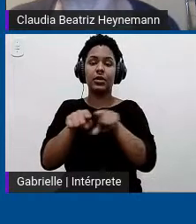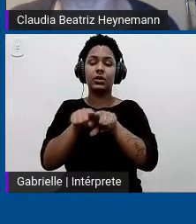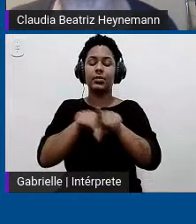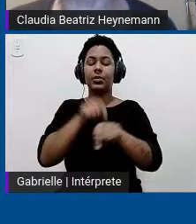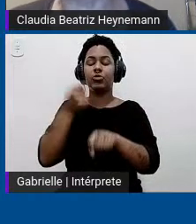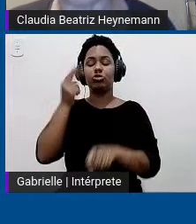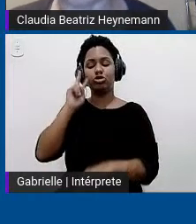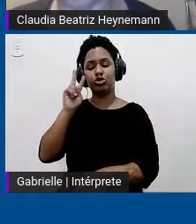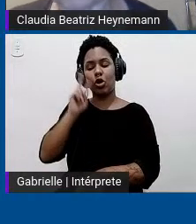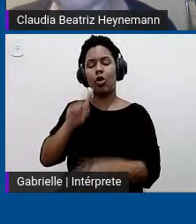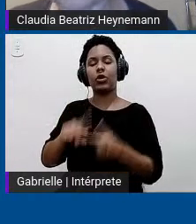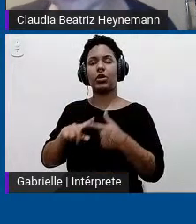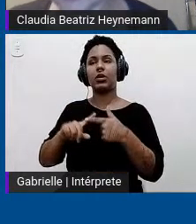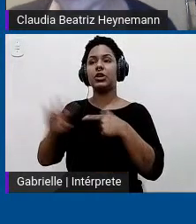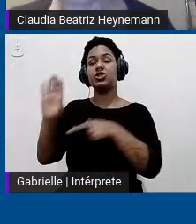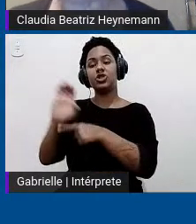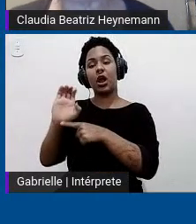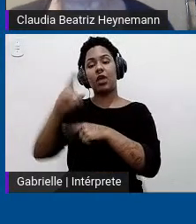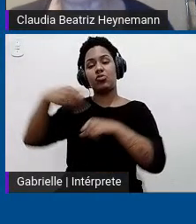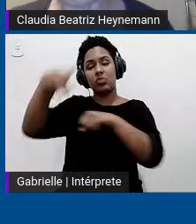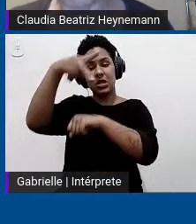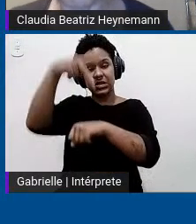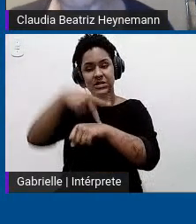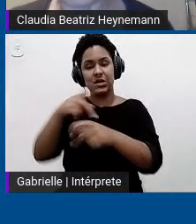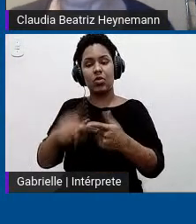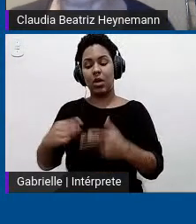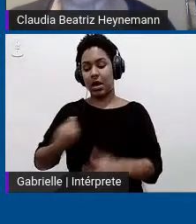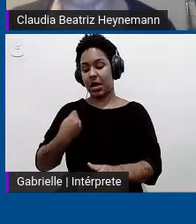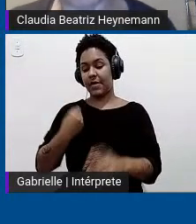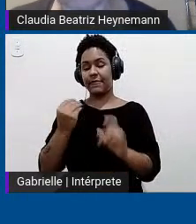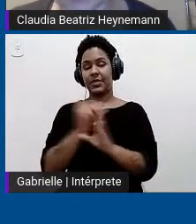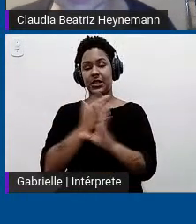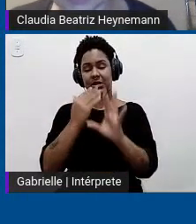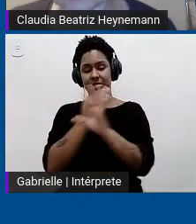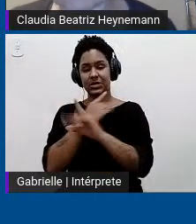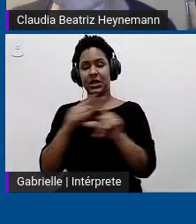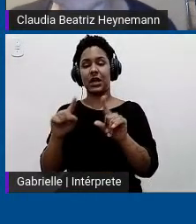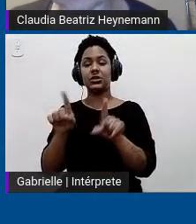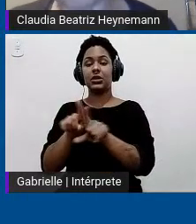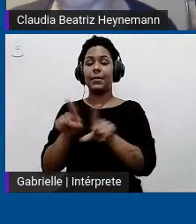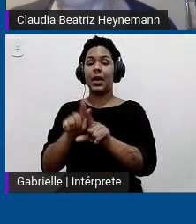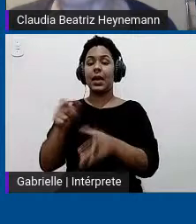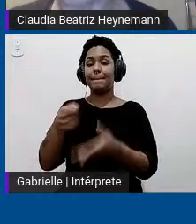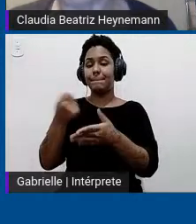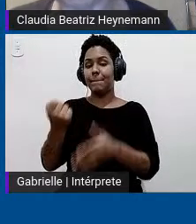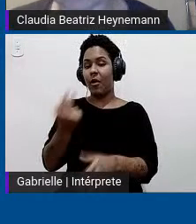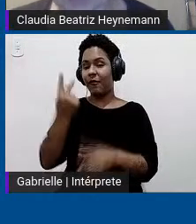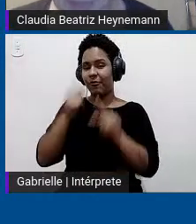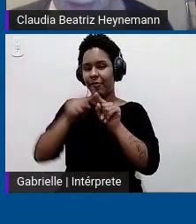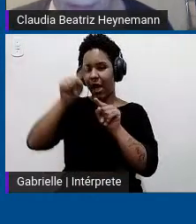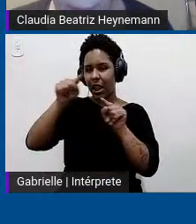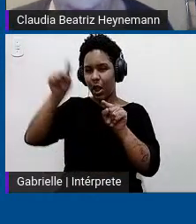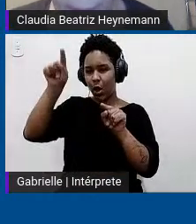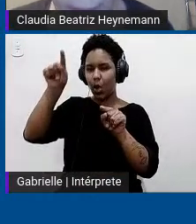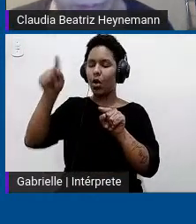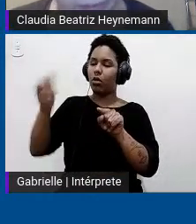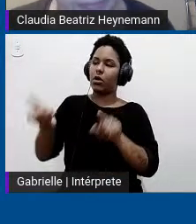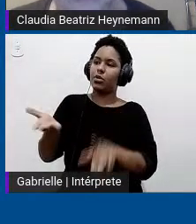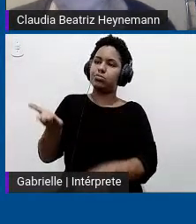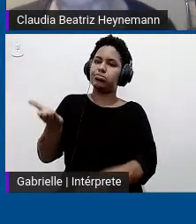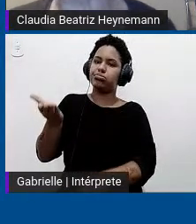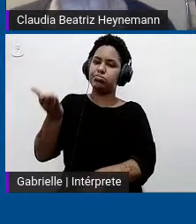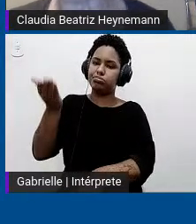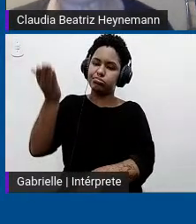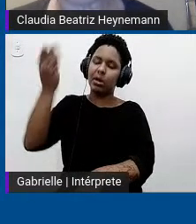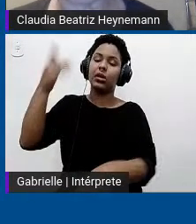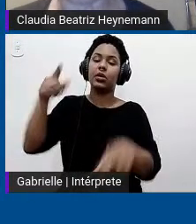Estado-nação, a vida nas metrópoles, a ascensão da bolsa e da economia de mercado, que se dá concomitante à da